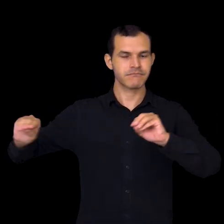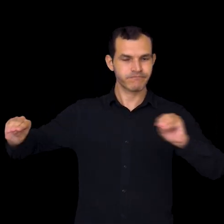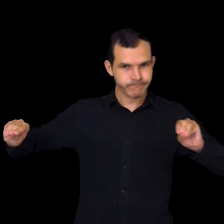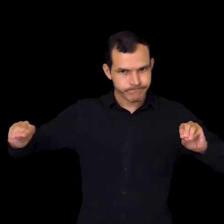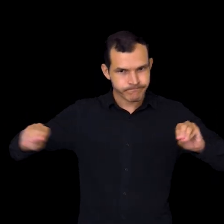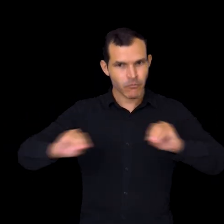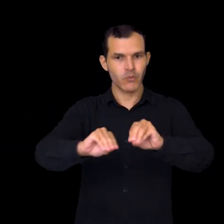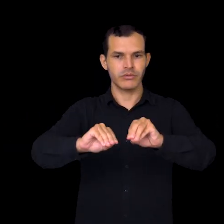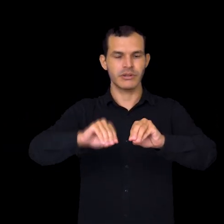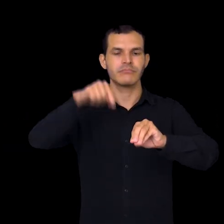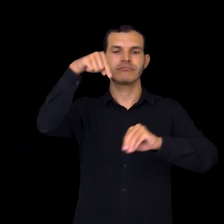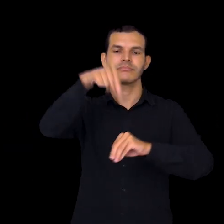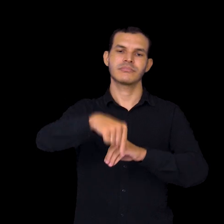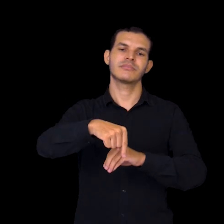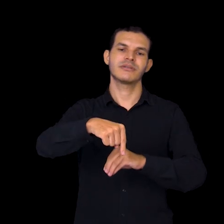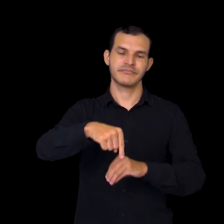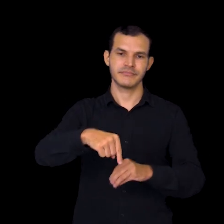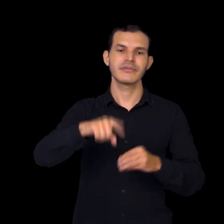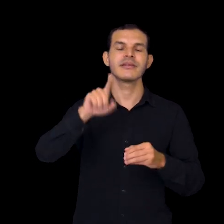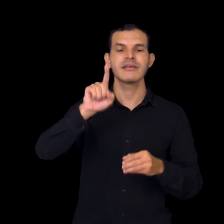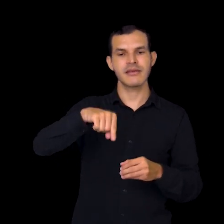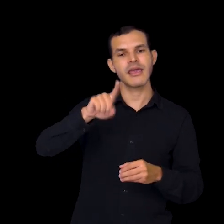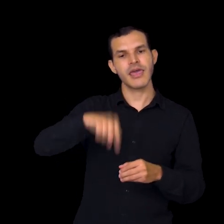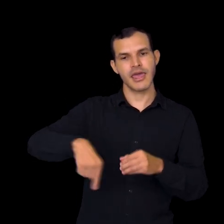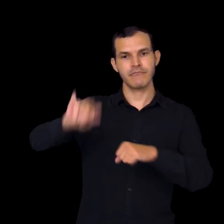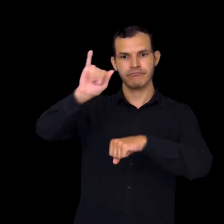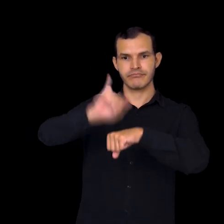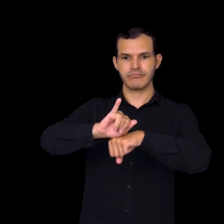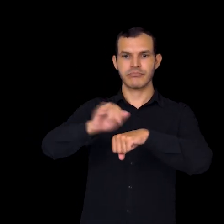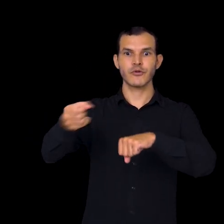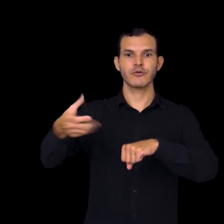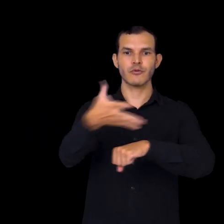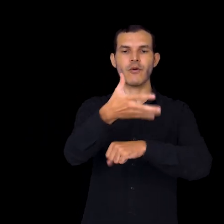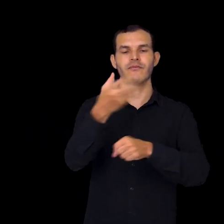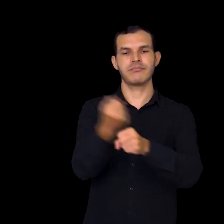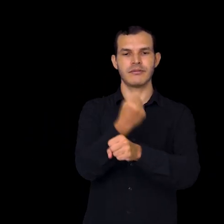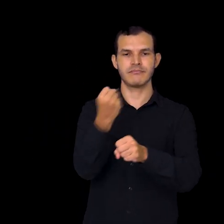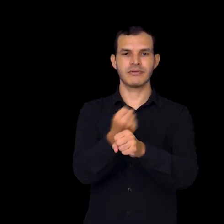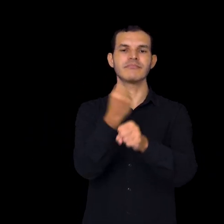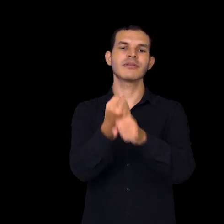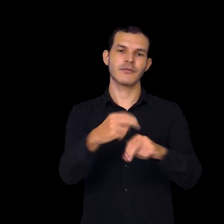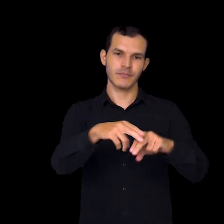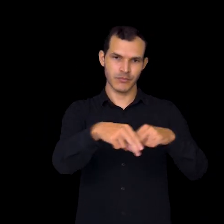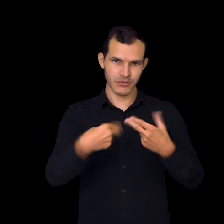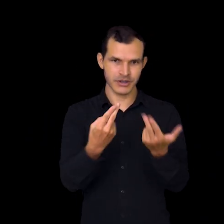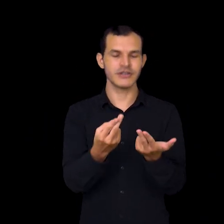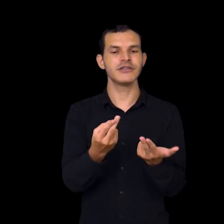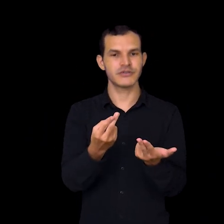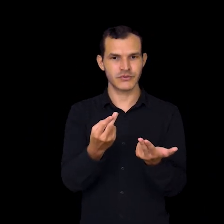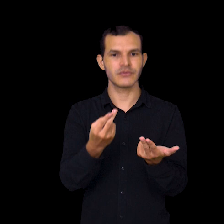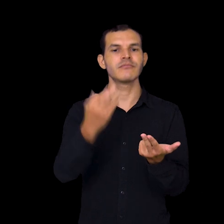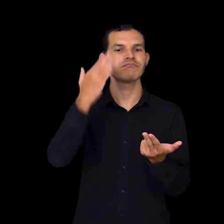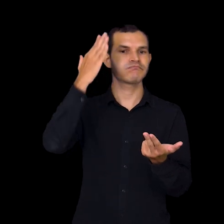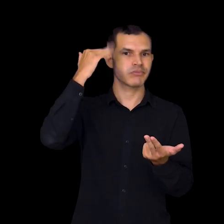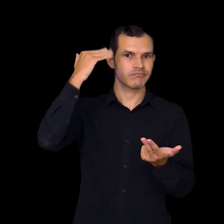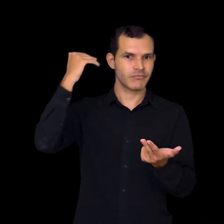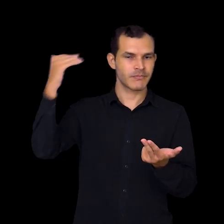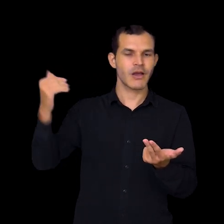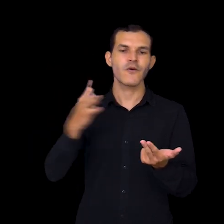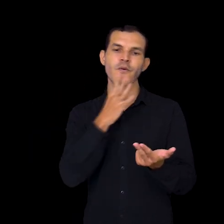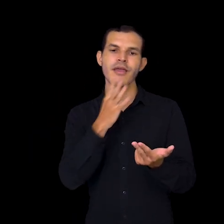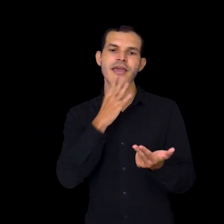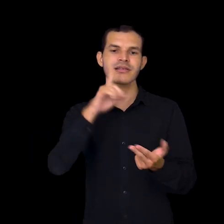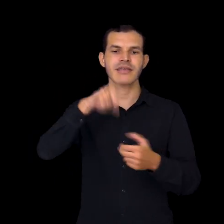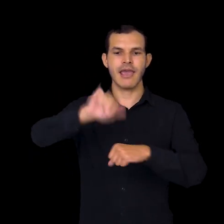na construção de uma nova capital, né? E por isso, então, ela fica inclusive conhecida e é bastante propagada a ideia de que